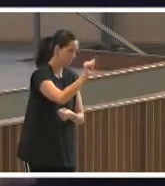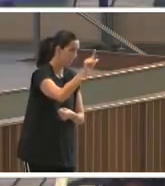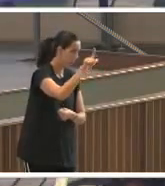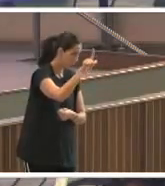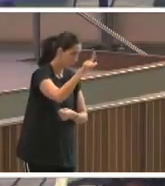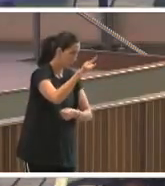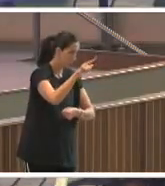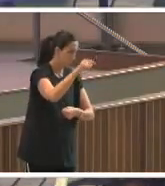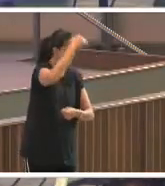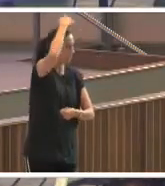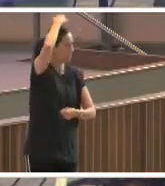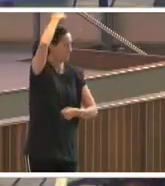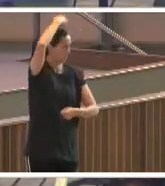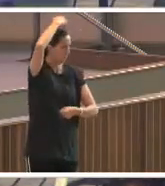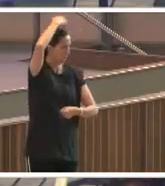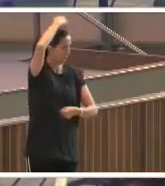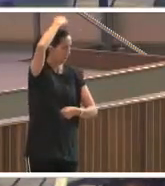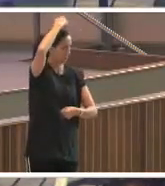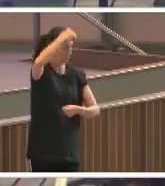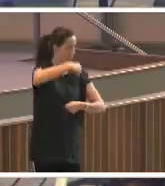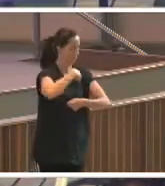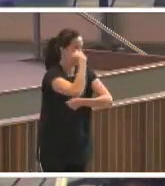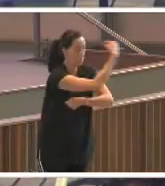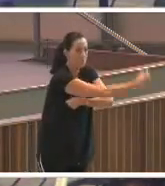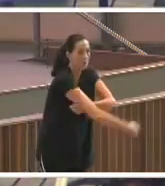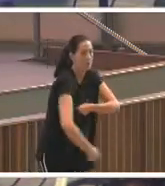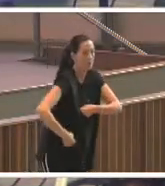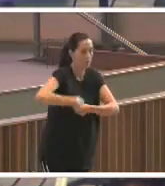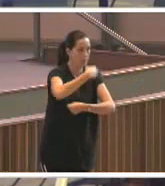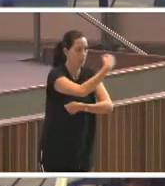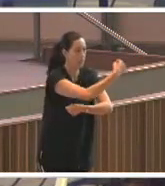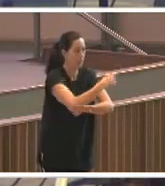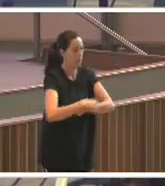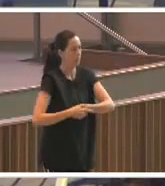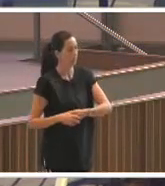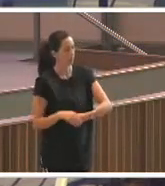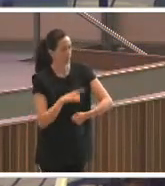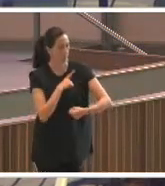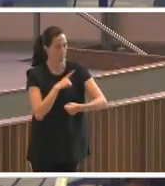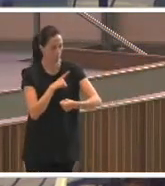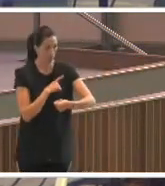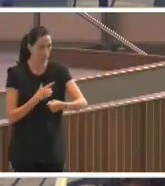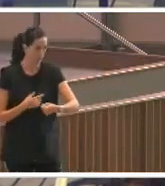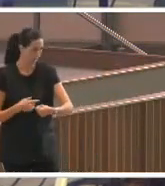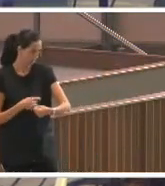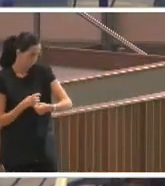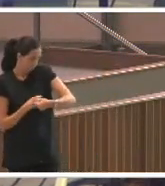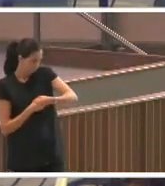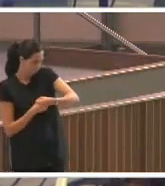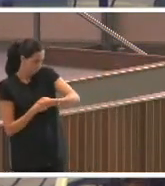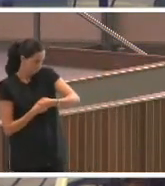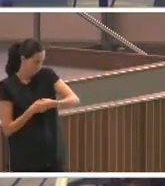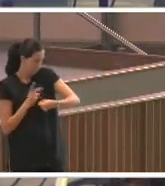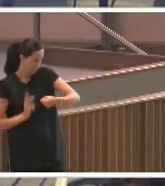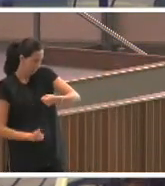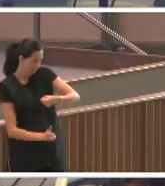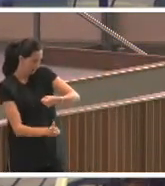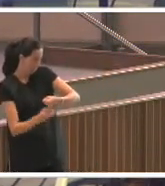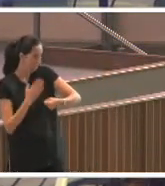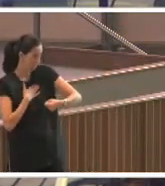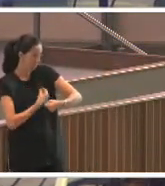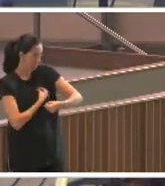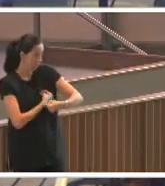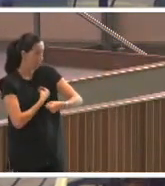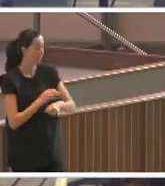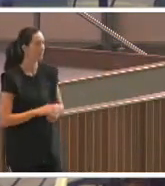contas. E então eu convidei um número de pessoas, de casais, com quem eu podia compartilhar